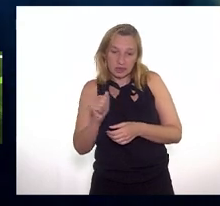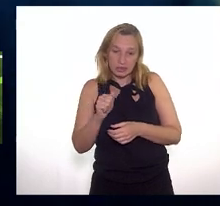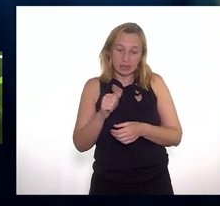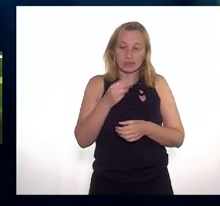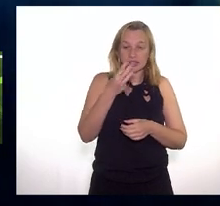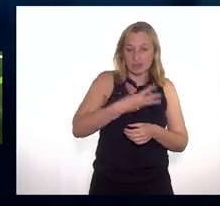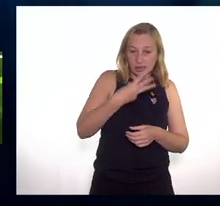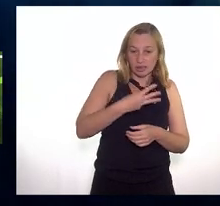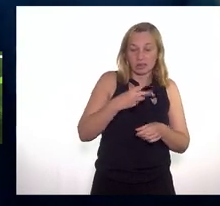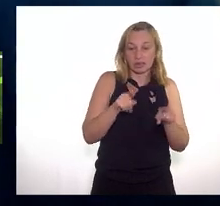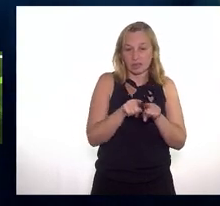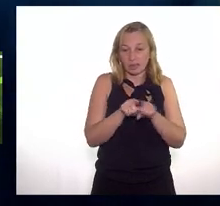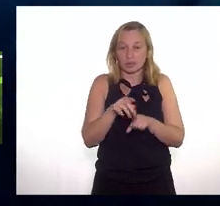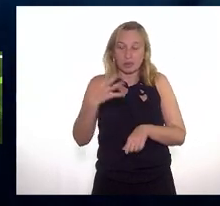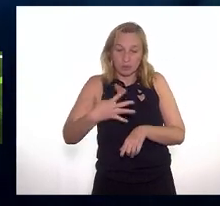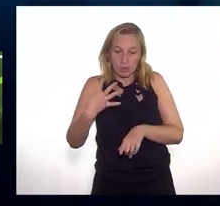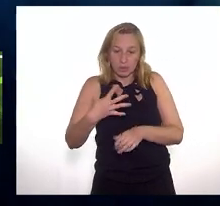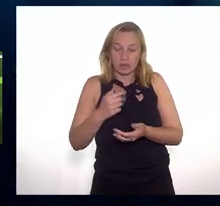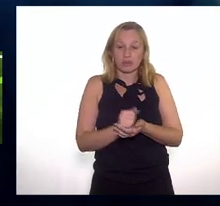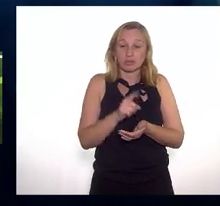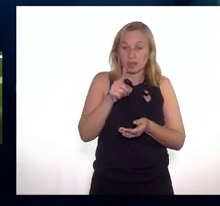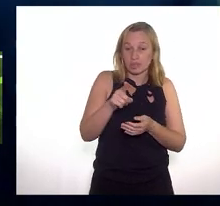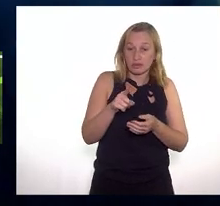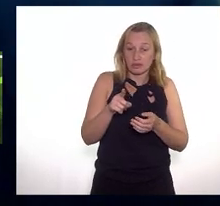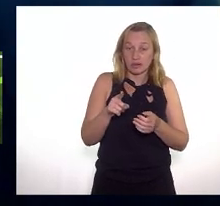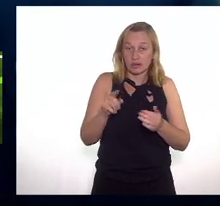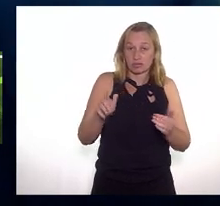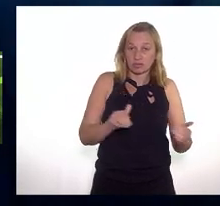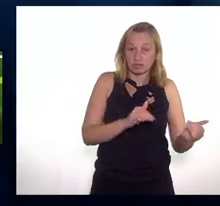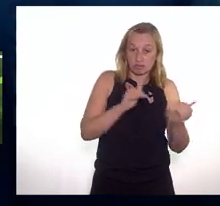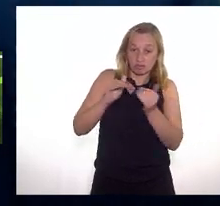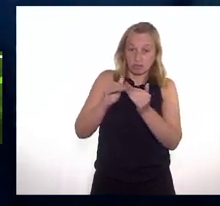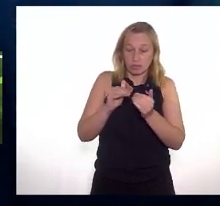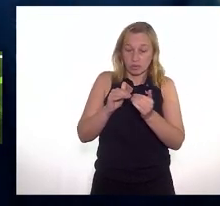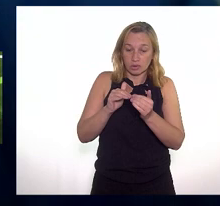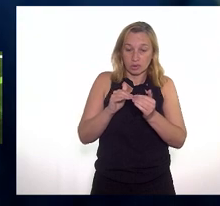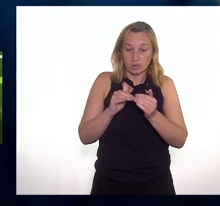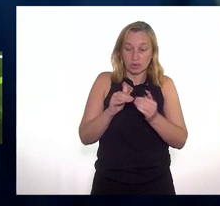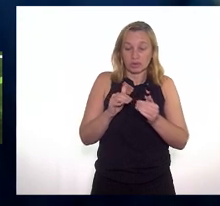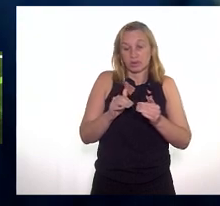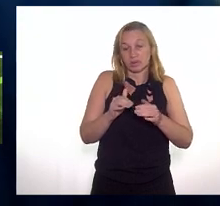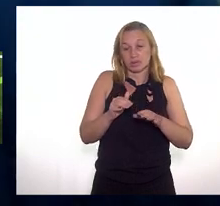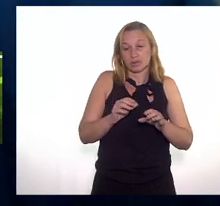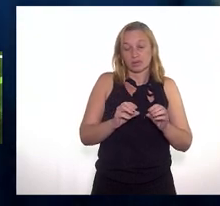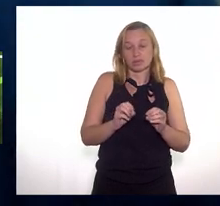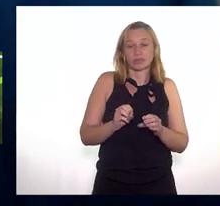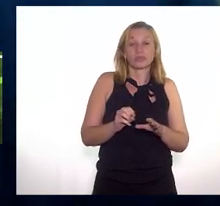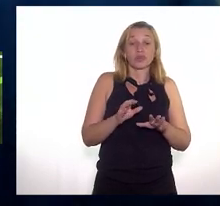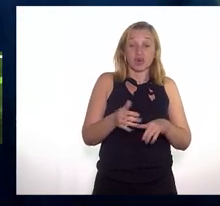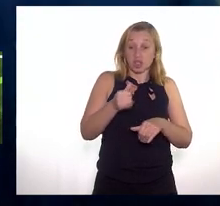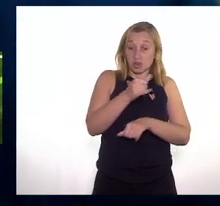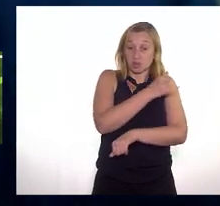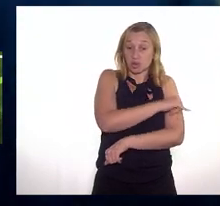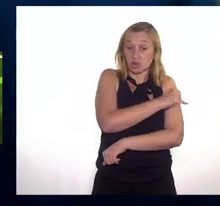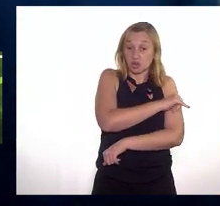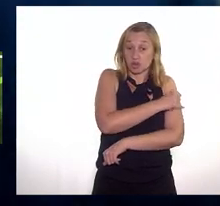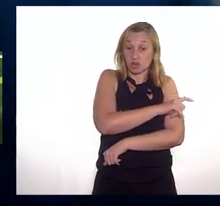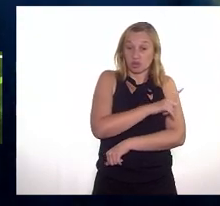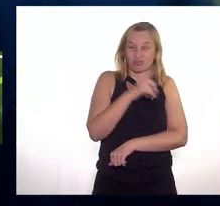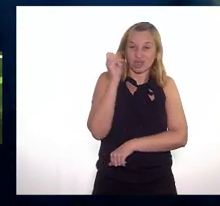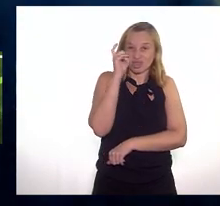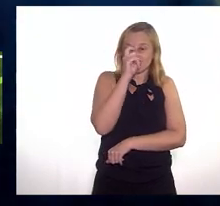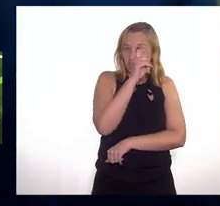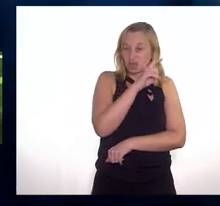quaternária. Então, você fala de alta complexidade. E no Rio de Janeiro, a alta complexidade está